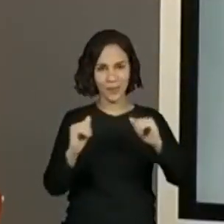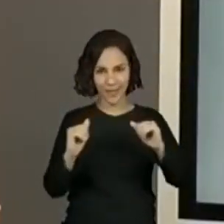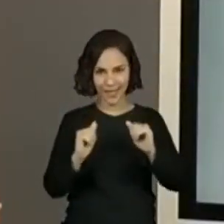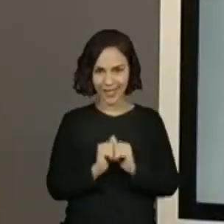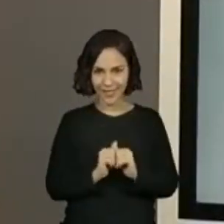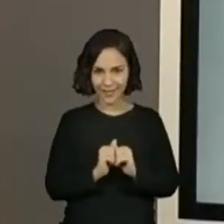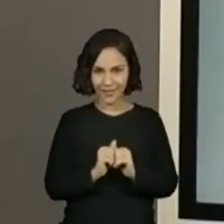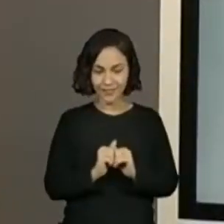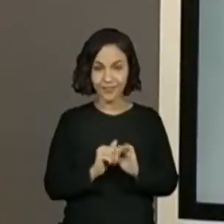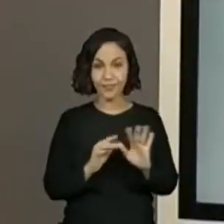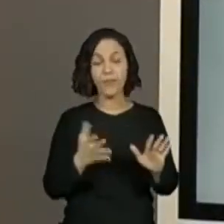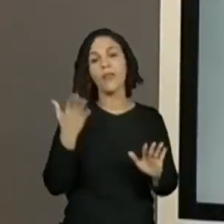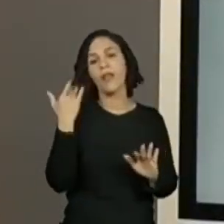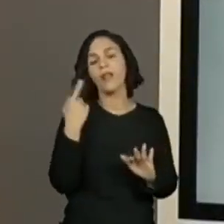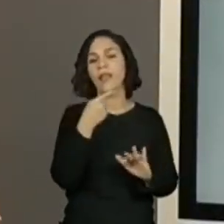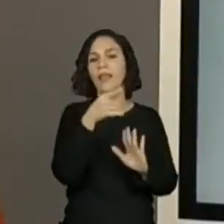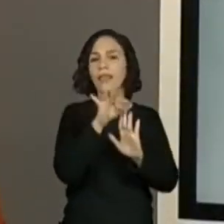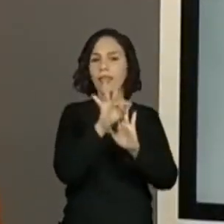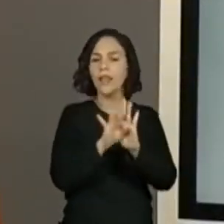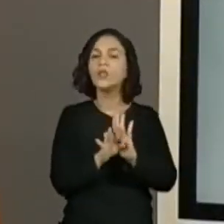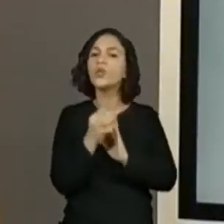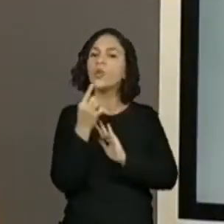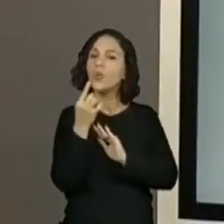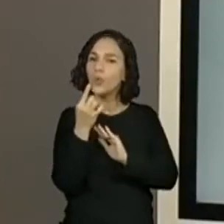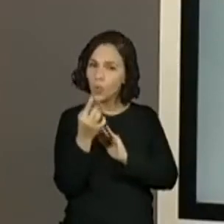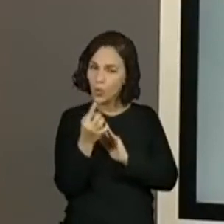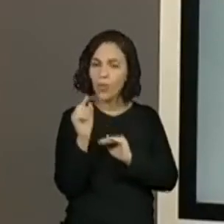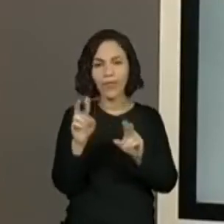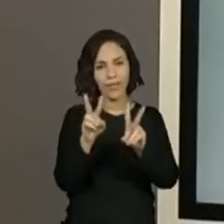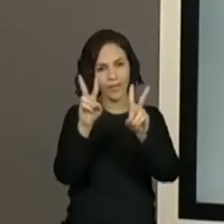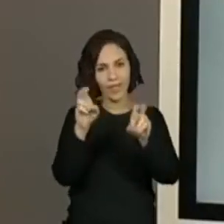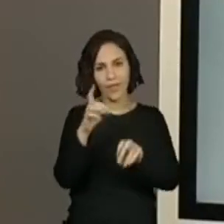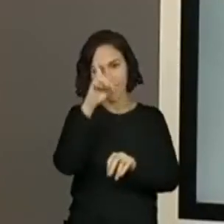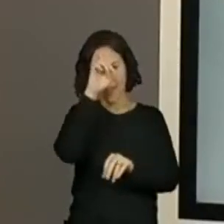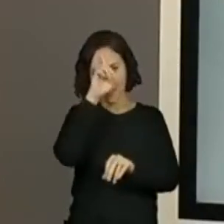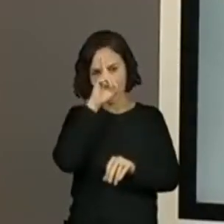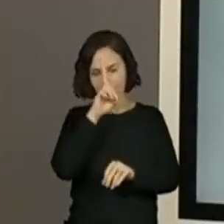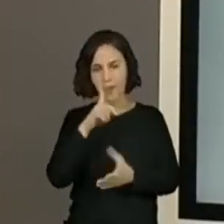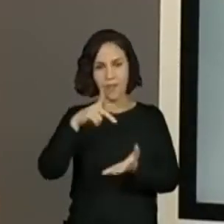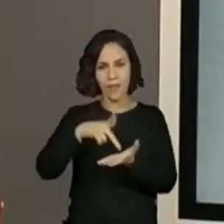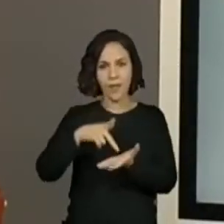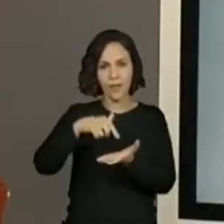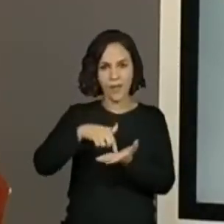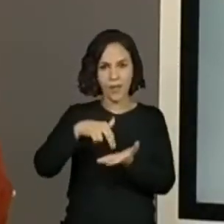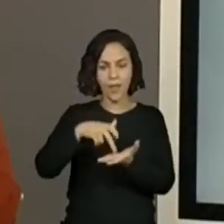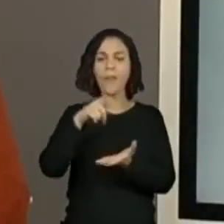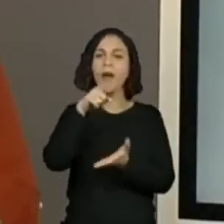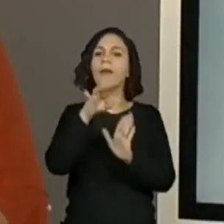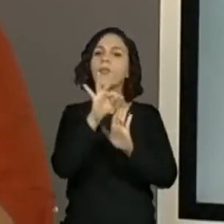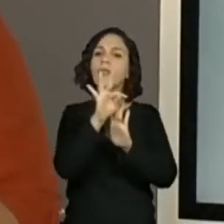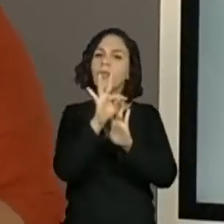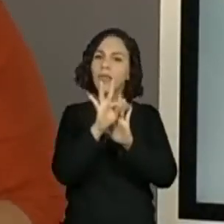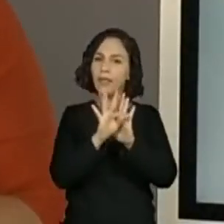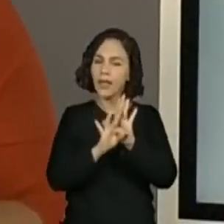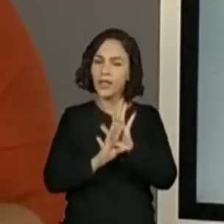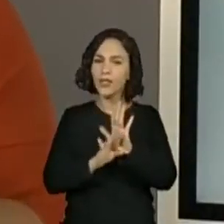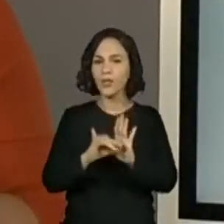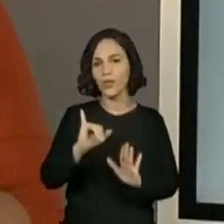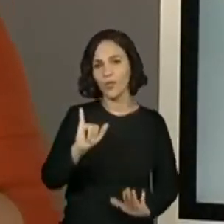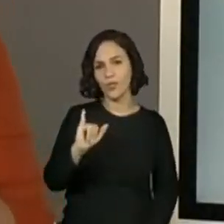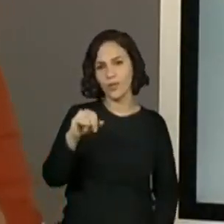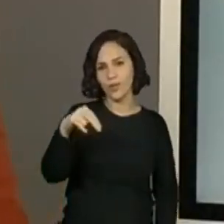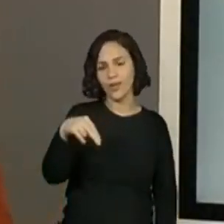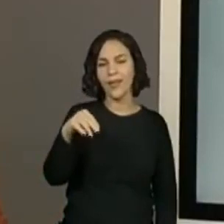Nós lemos o primeiro texto, que tinha um tema de amarelinha. Ele é uma regra, né? O texto que foi lido. É um